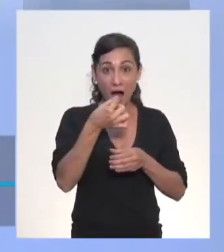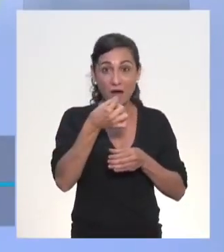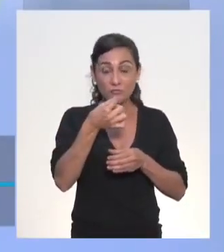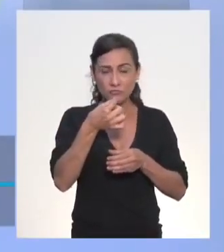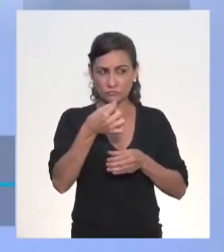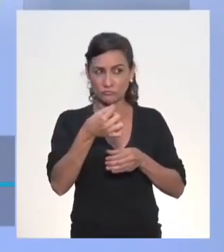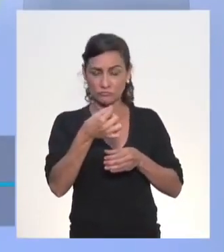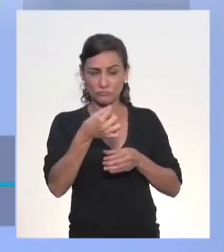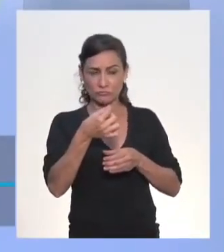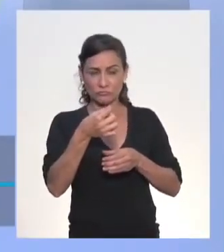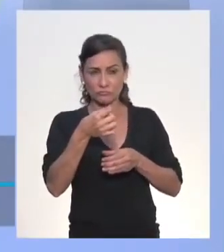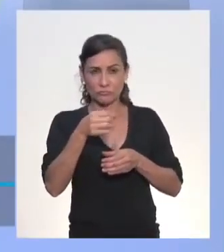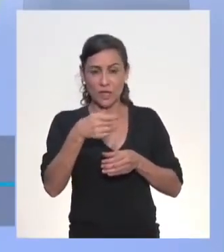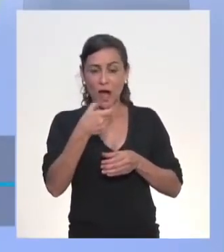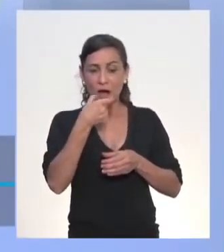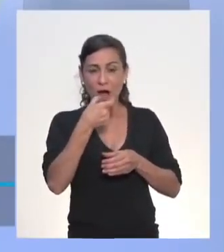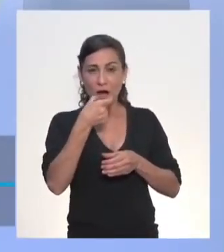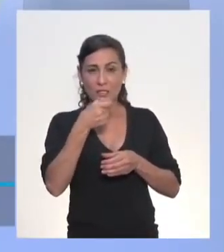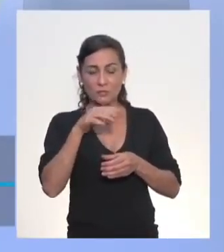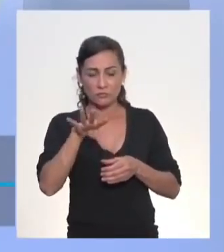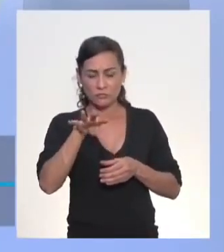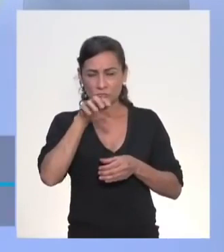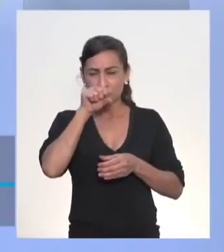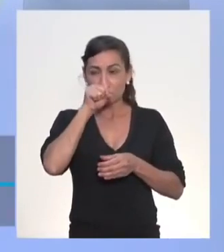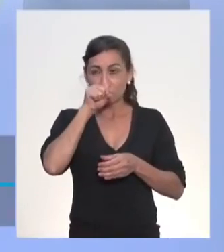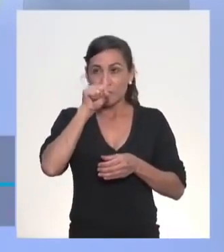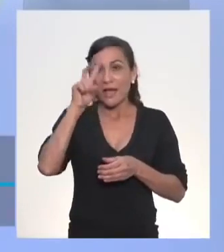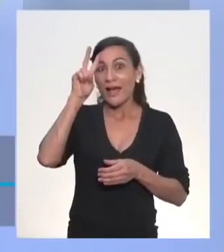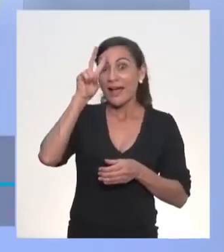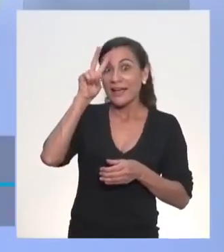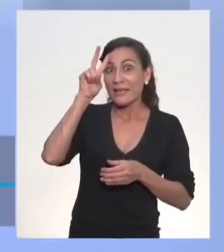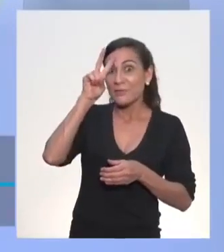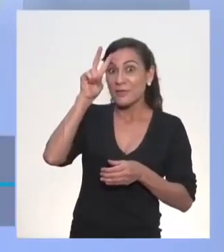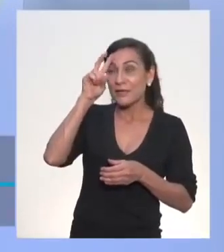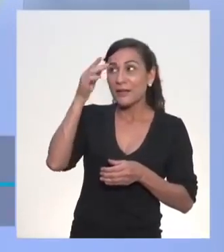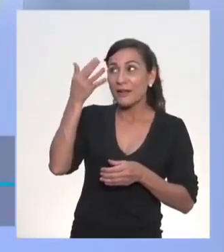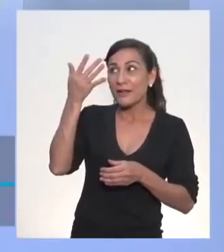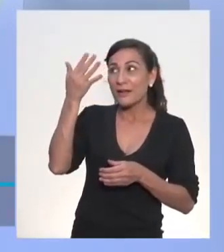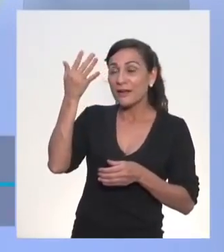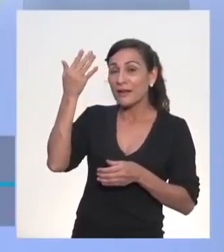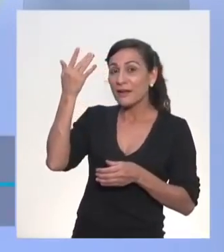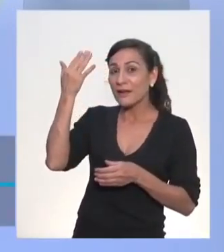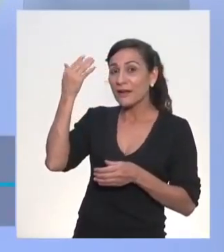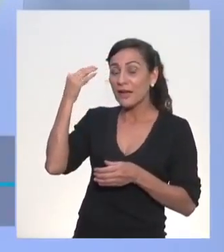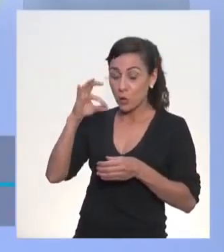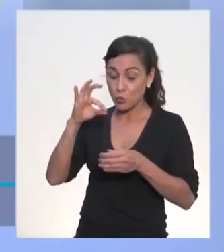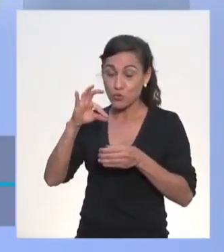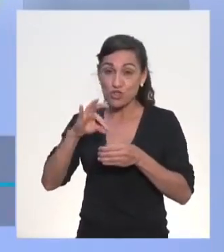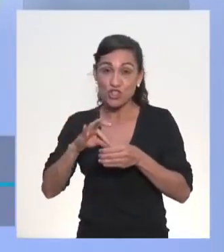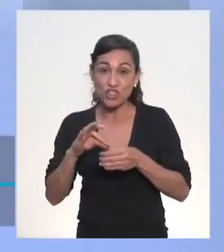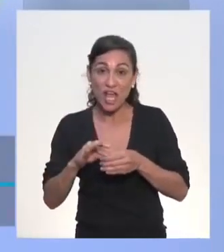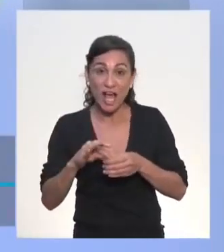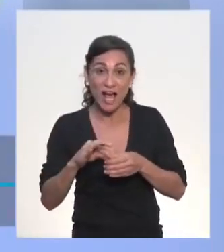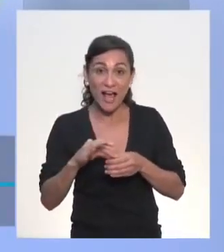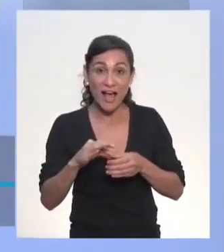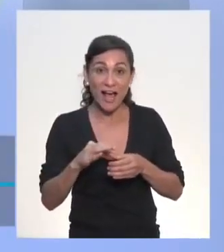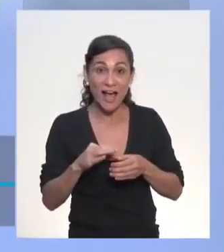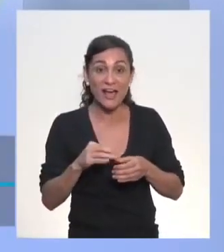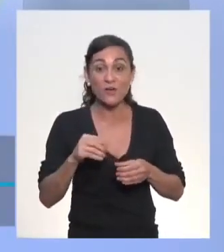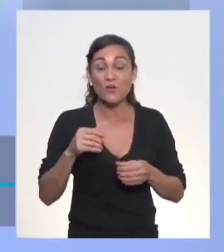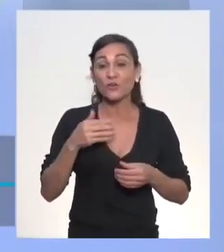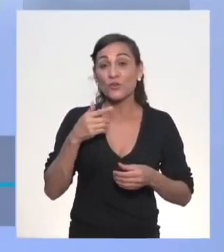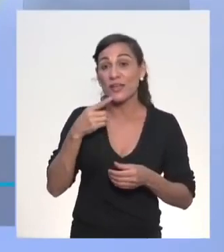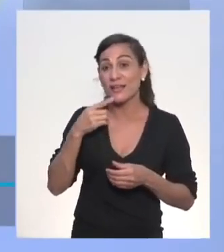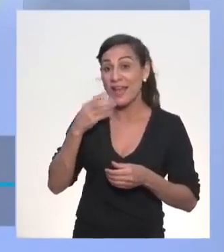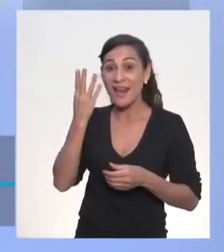aquele cheiro, e aquele cheiro começa a lembrar muitas coisas, aquele biscoito no chá, a infância, começa a lembrar do carinho